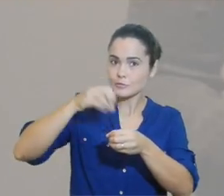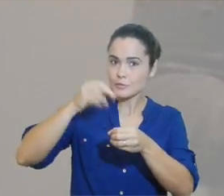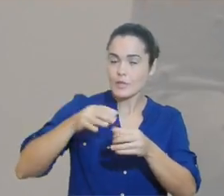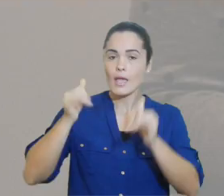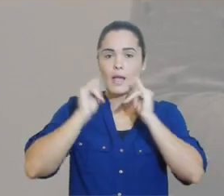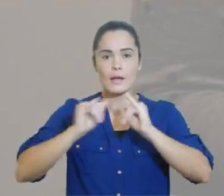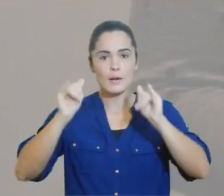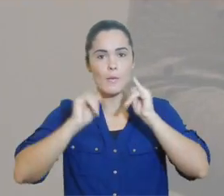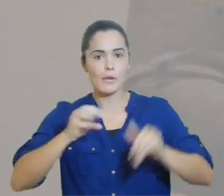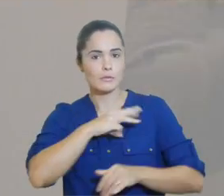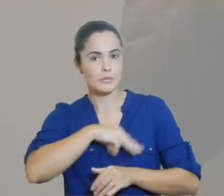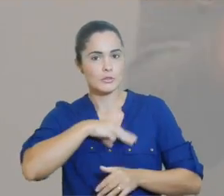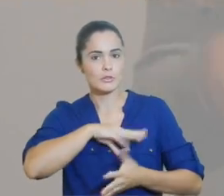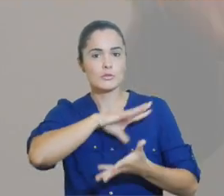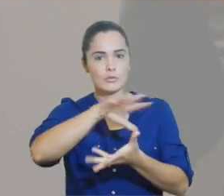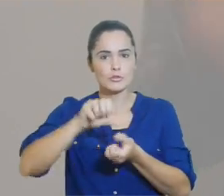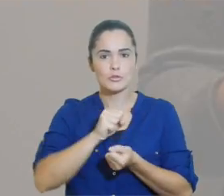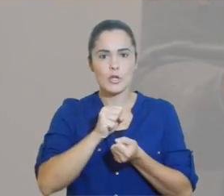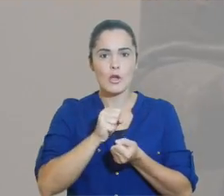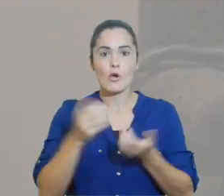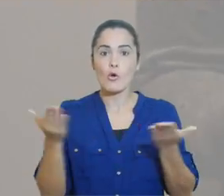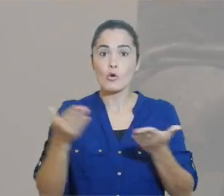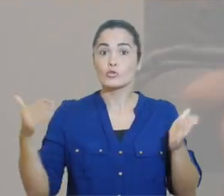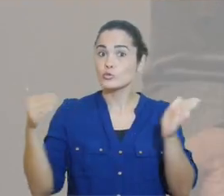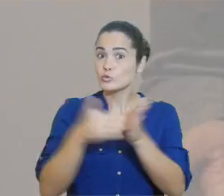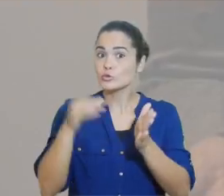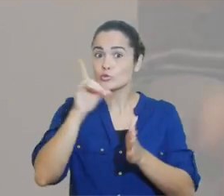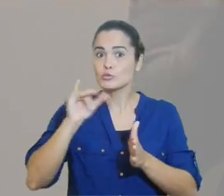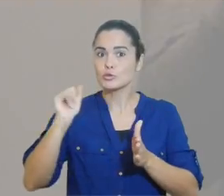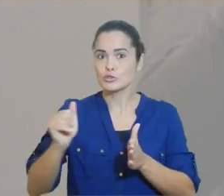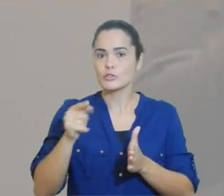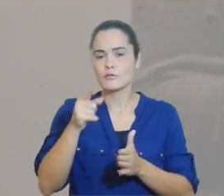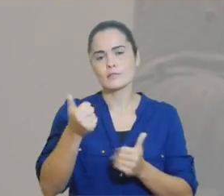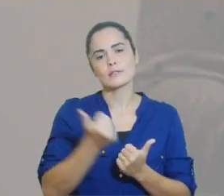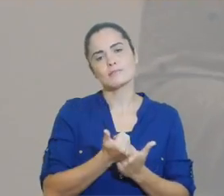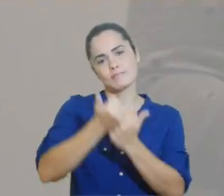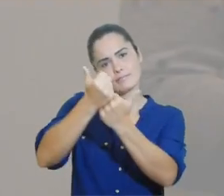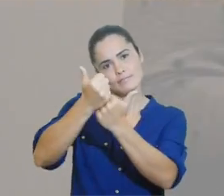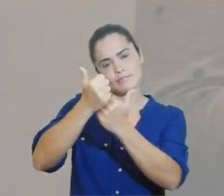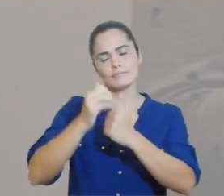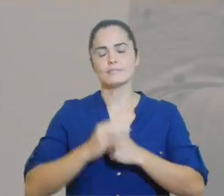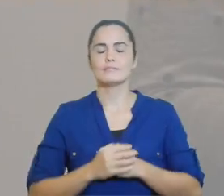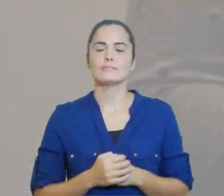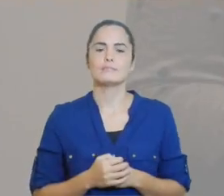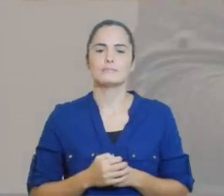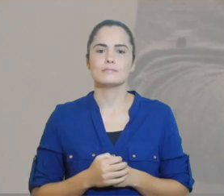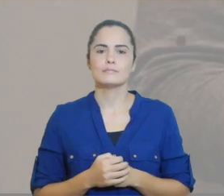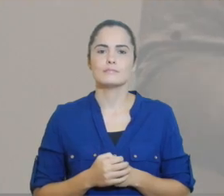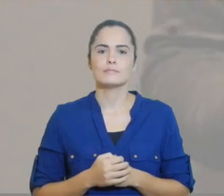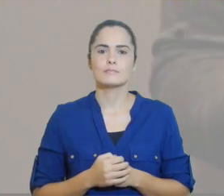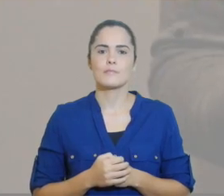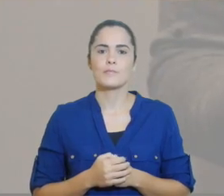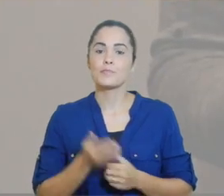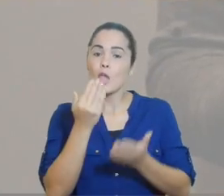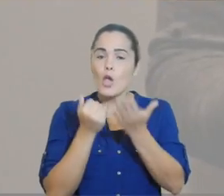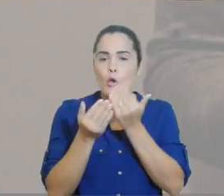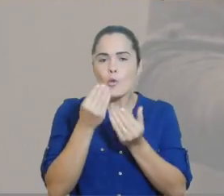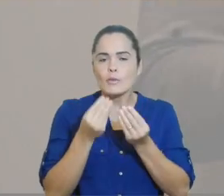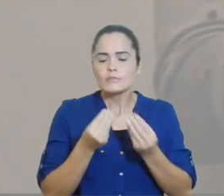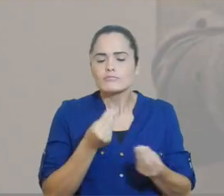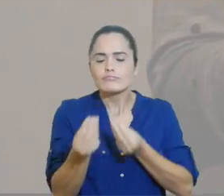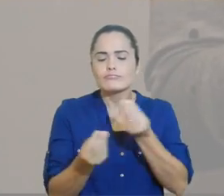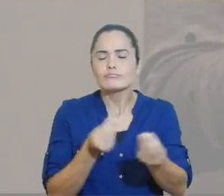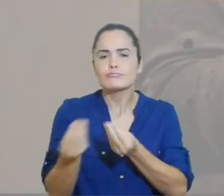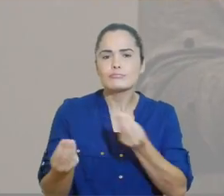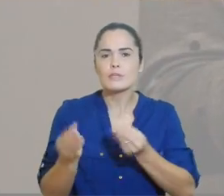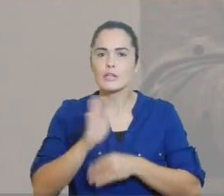missões mundiais. Hoje é o último dia para você apoiar a campanha Leve Esperança. O cardápio servido